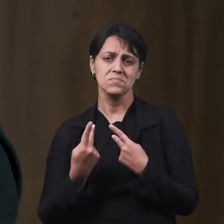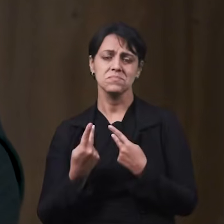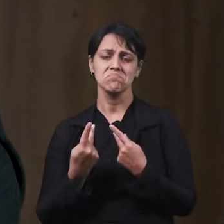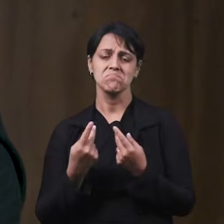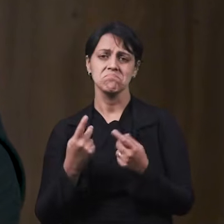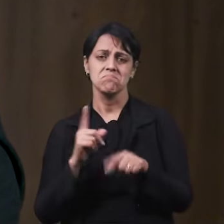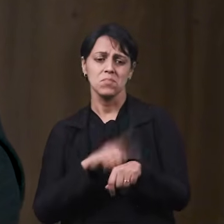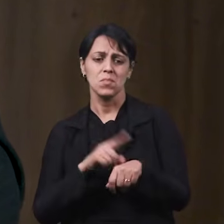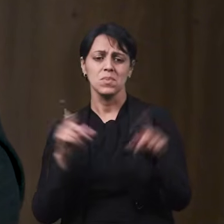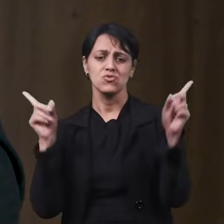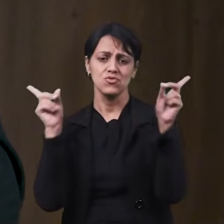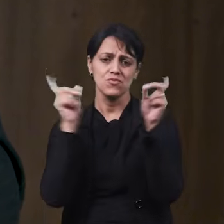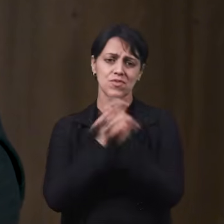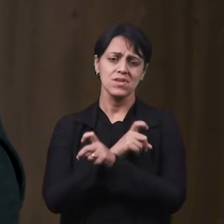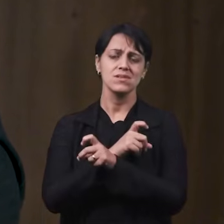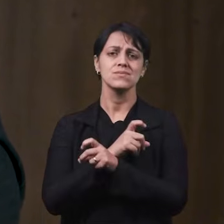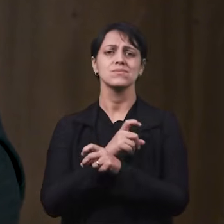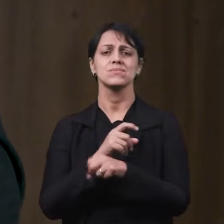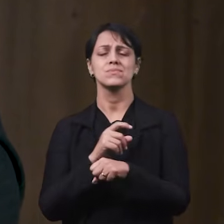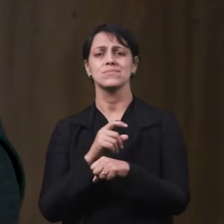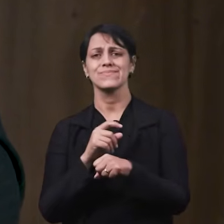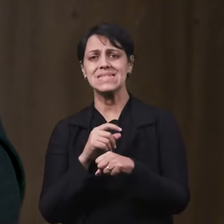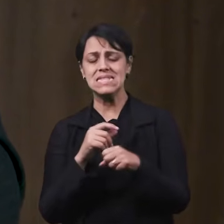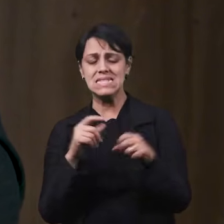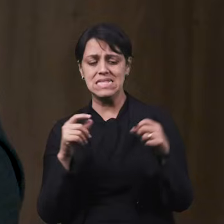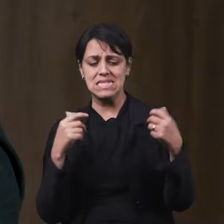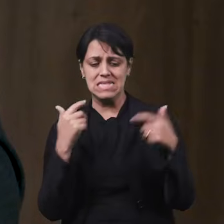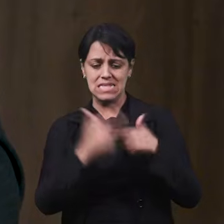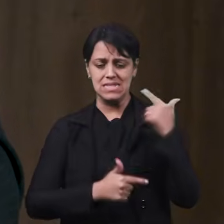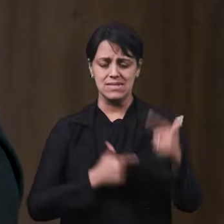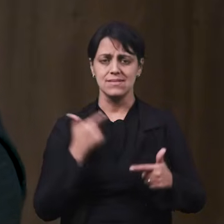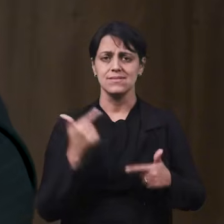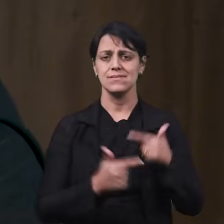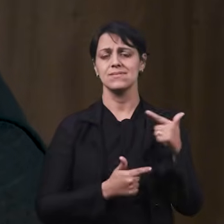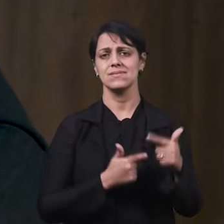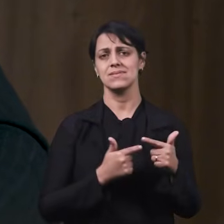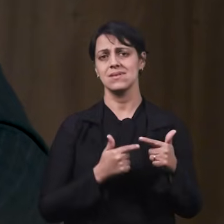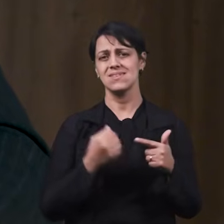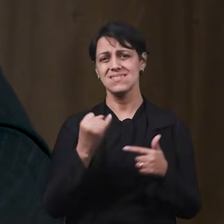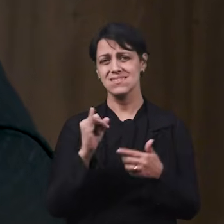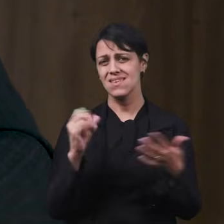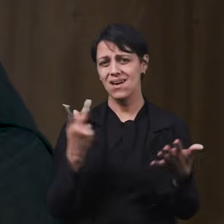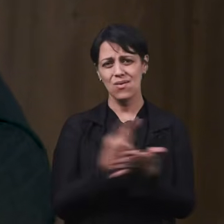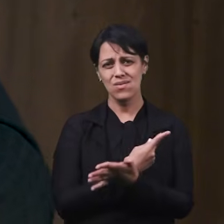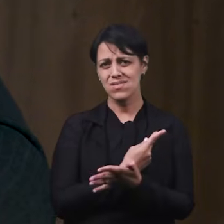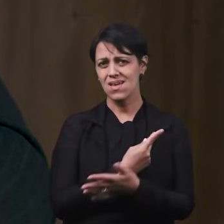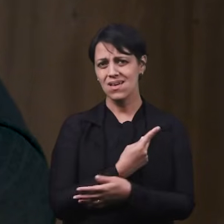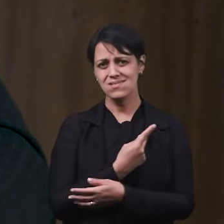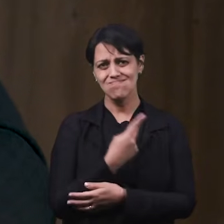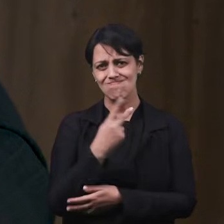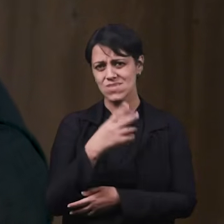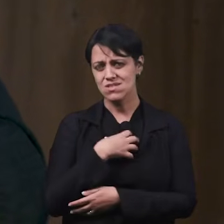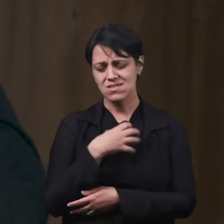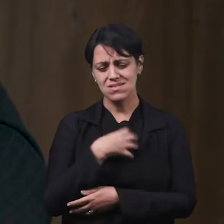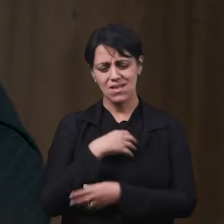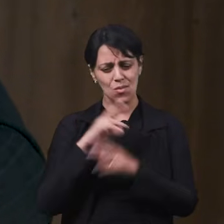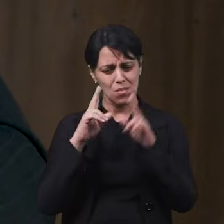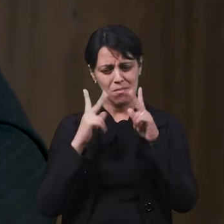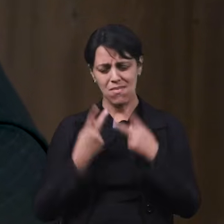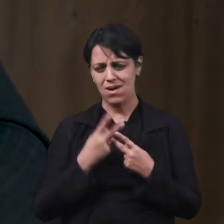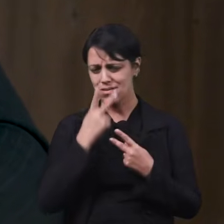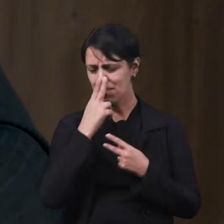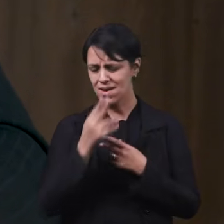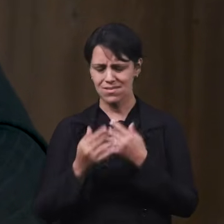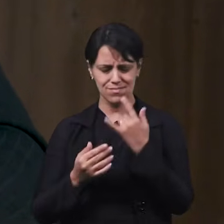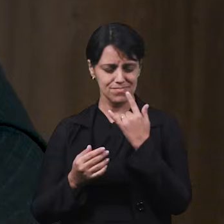uma situação difícil, mesmo vivendo a adversidade, mesmo se por algum momento, pela sua natureza humana, ter gritado